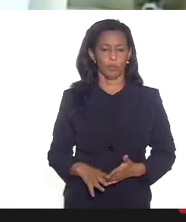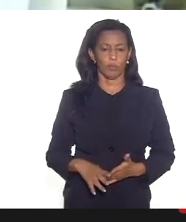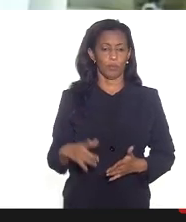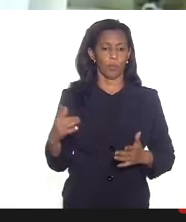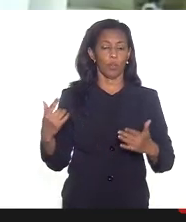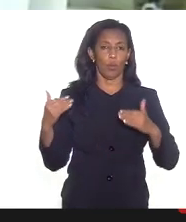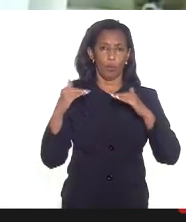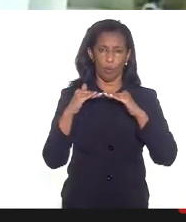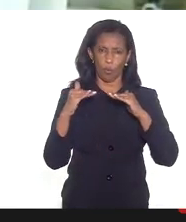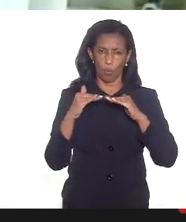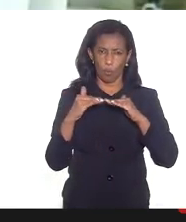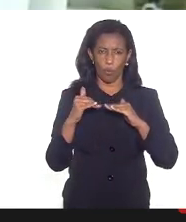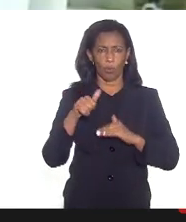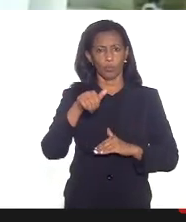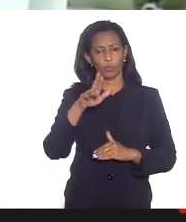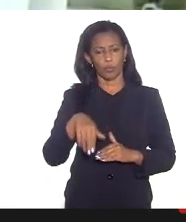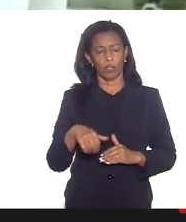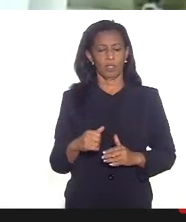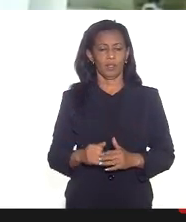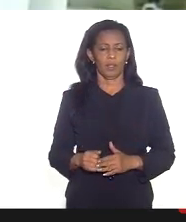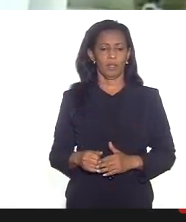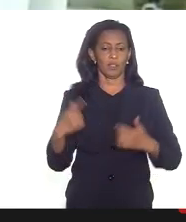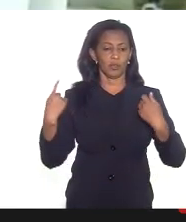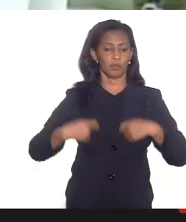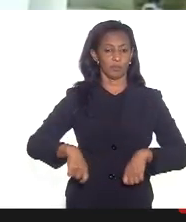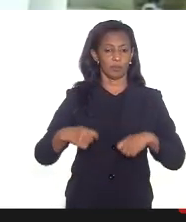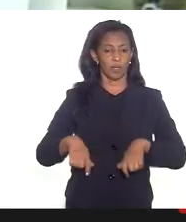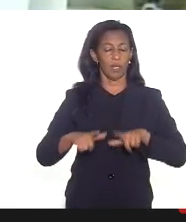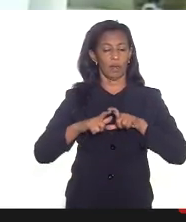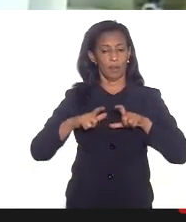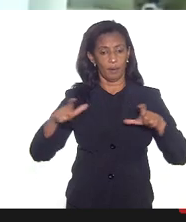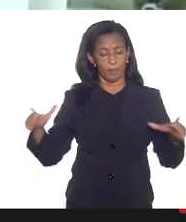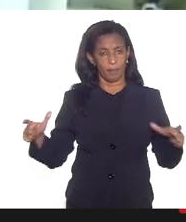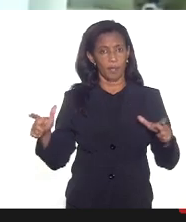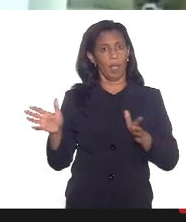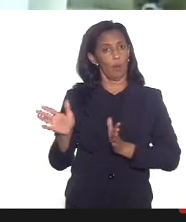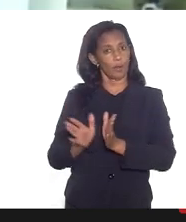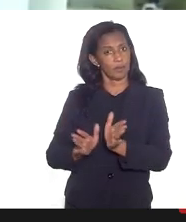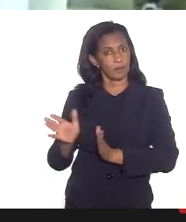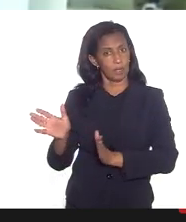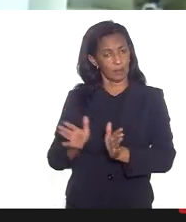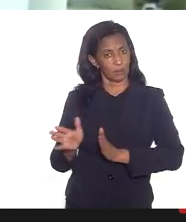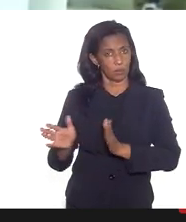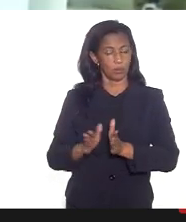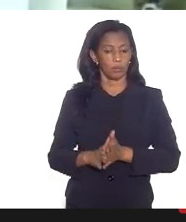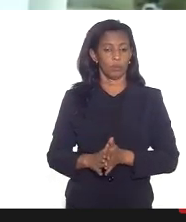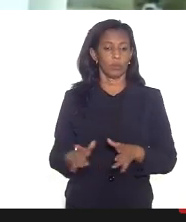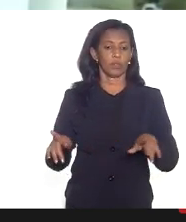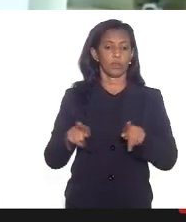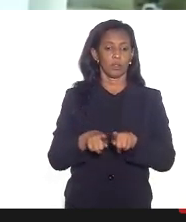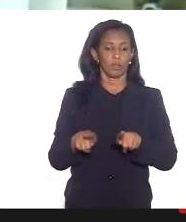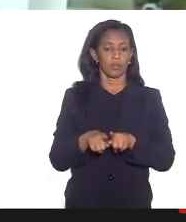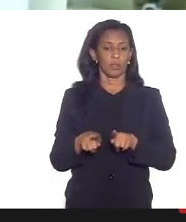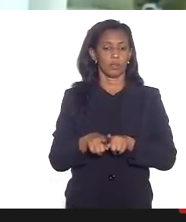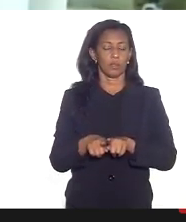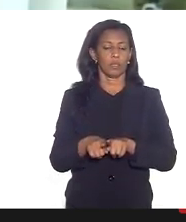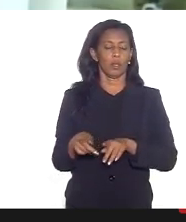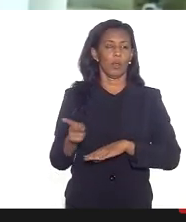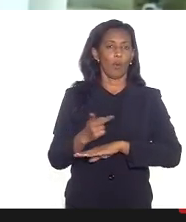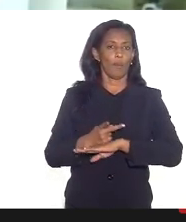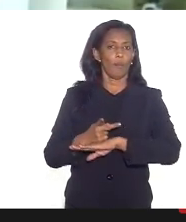concordo com tinta advogando aí que a gente precisa é ampliar o acesso inclusive com a